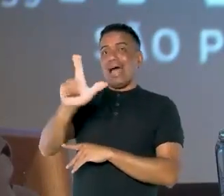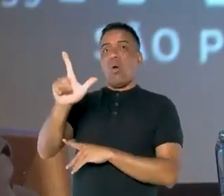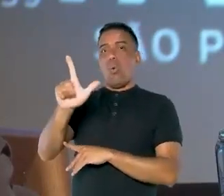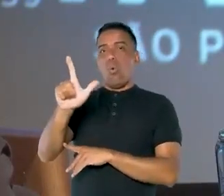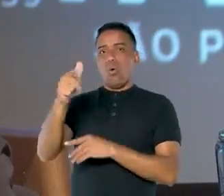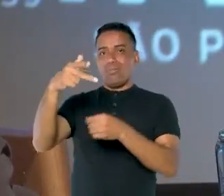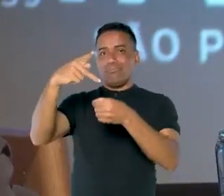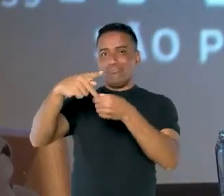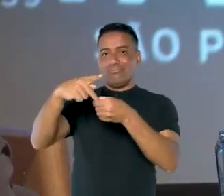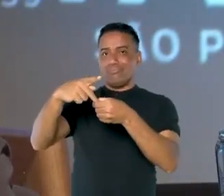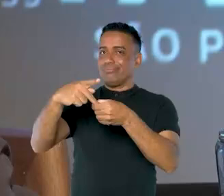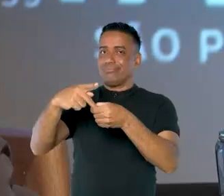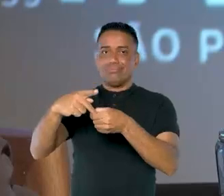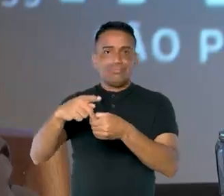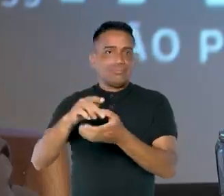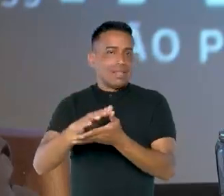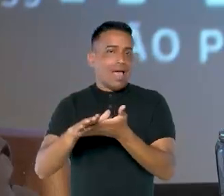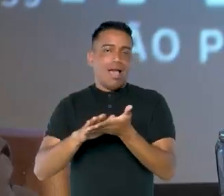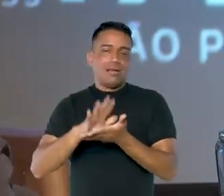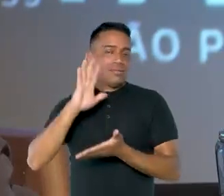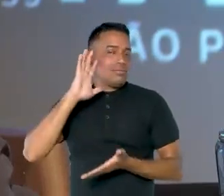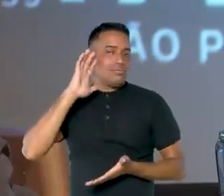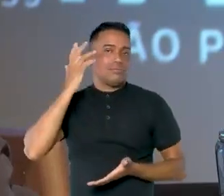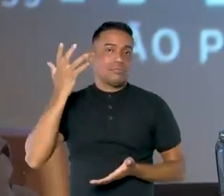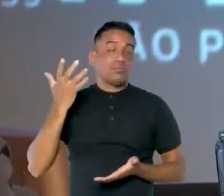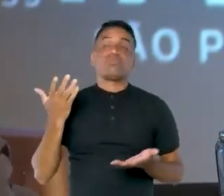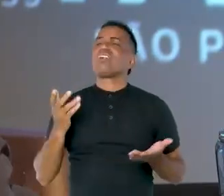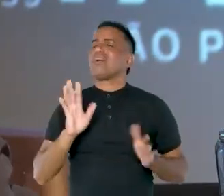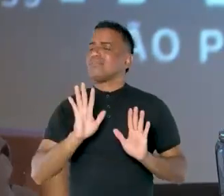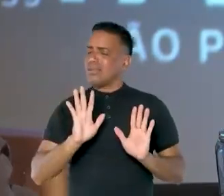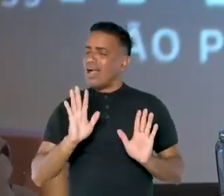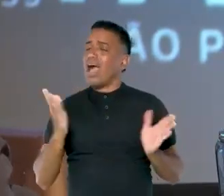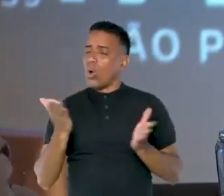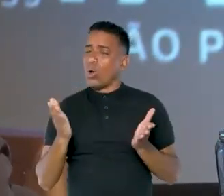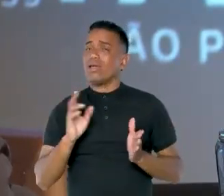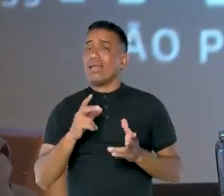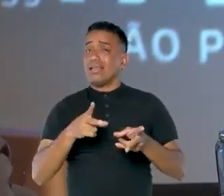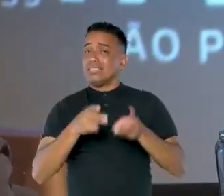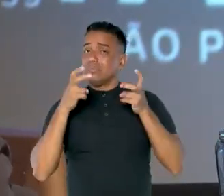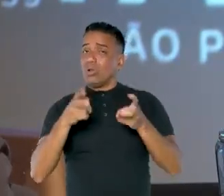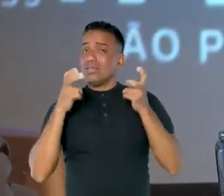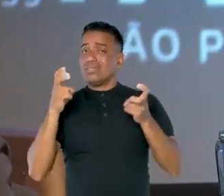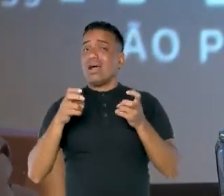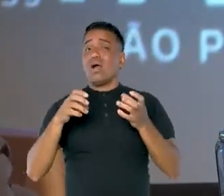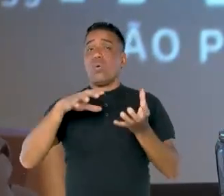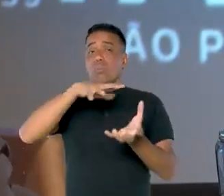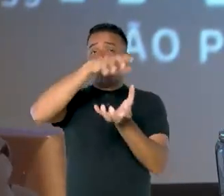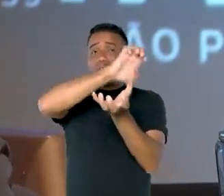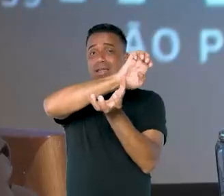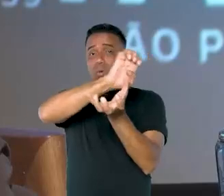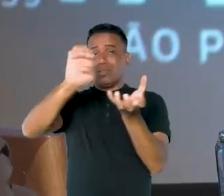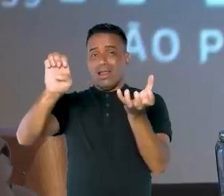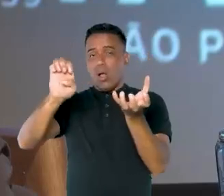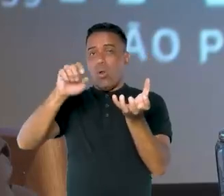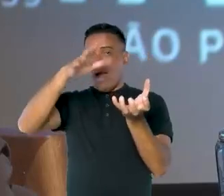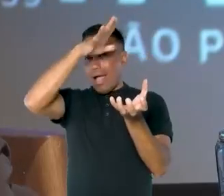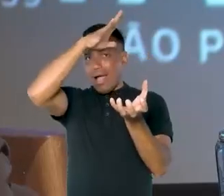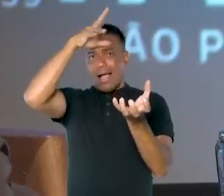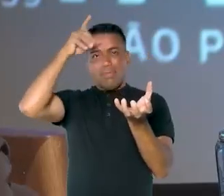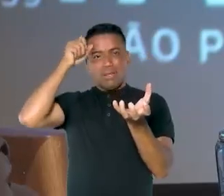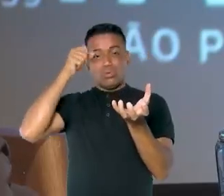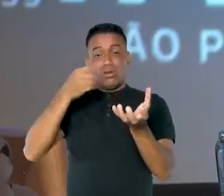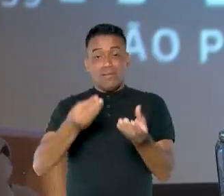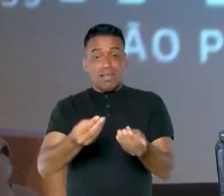Não aconteceu nada disso. E agora eles estão dizendo, não, a exploração da margem equatorial da Amazônia é que vai nos